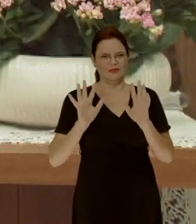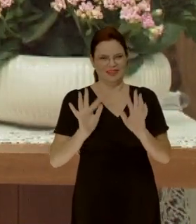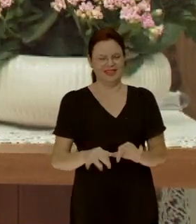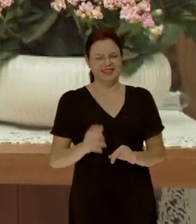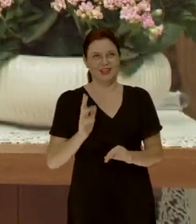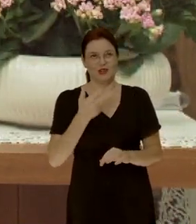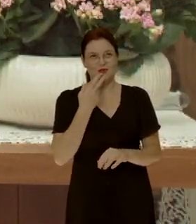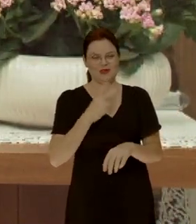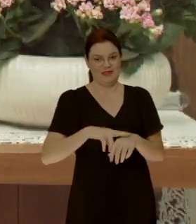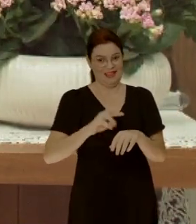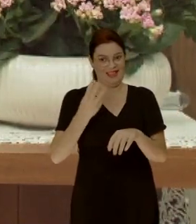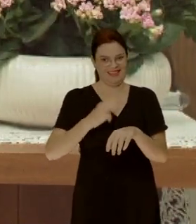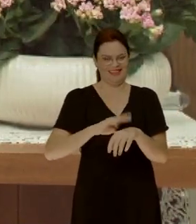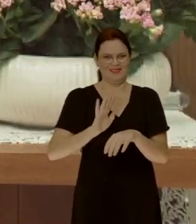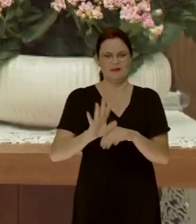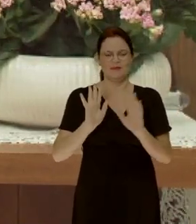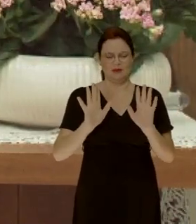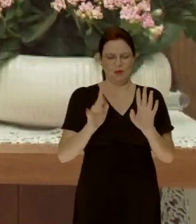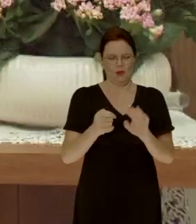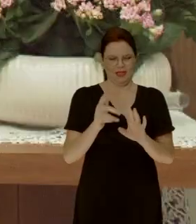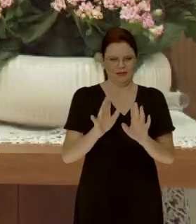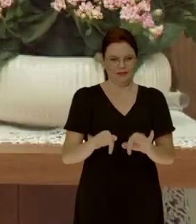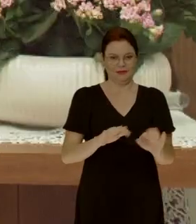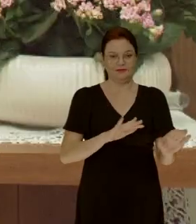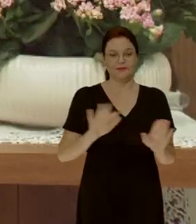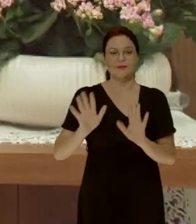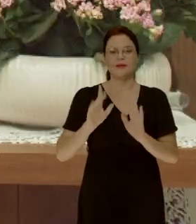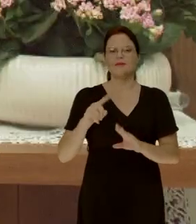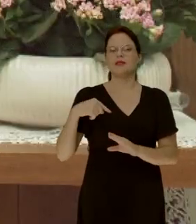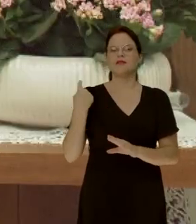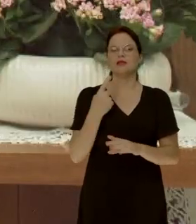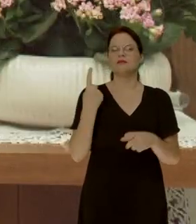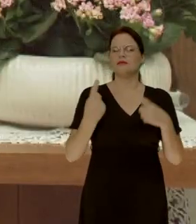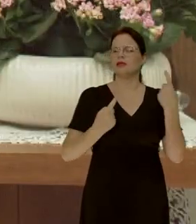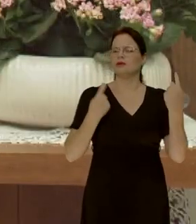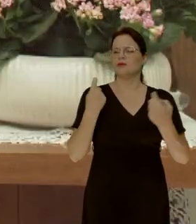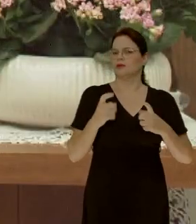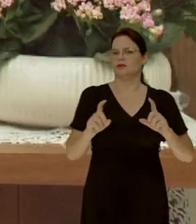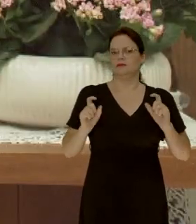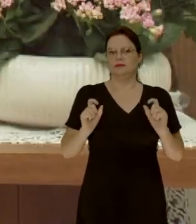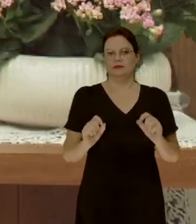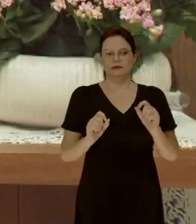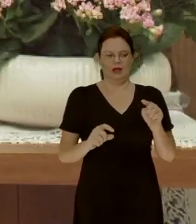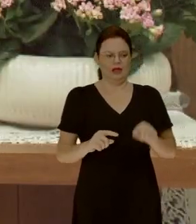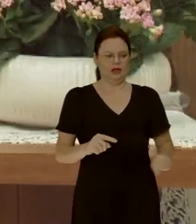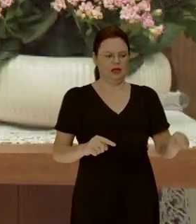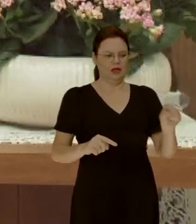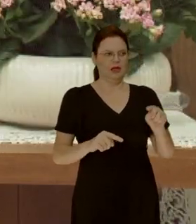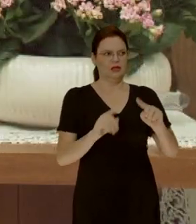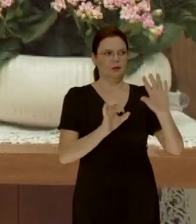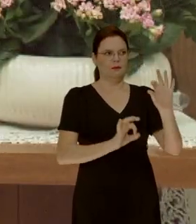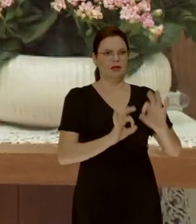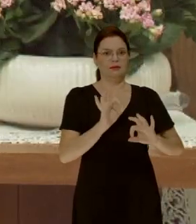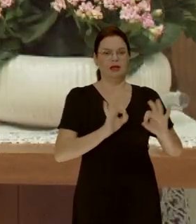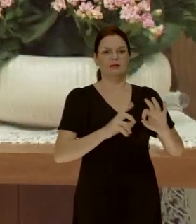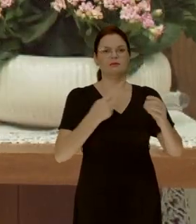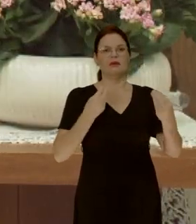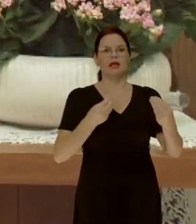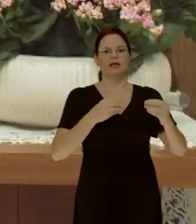terceira. Qual a nossa grande preocupação hoje? Eles estão preparando para dar uma notícia